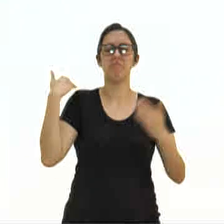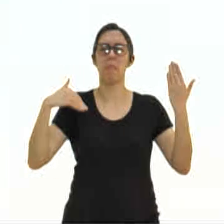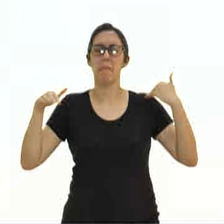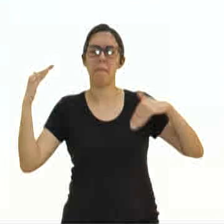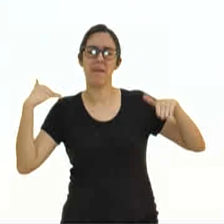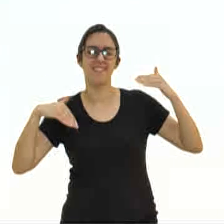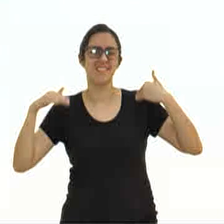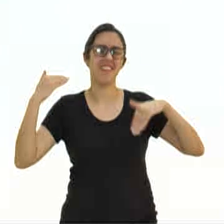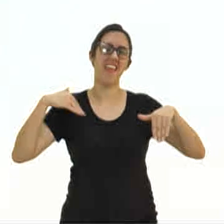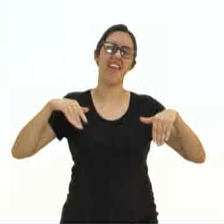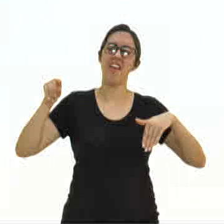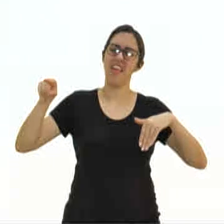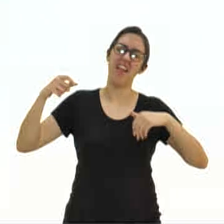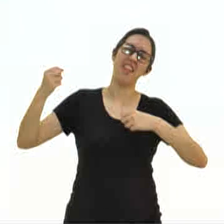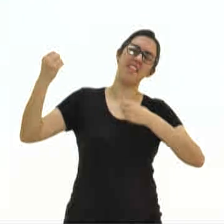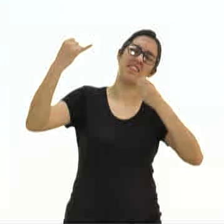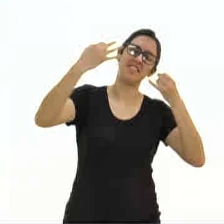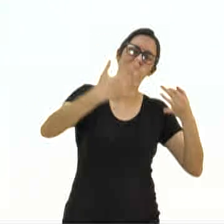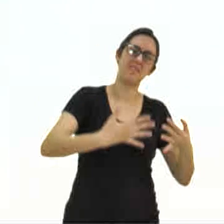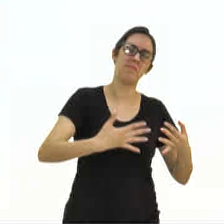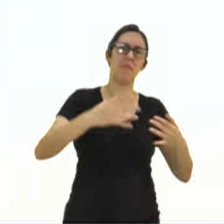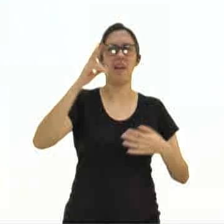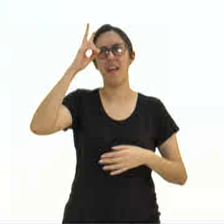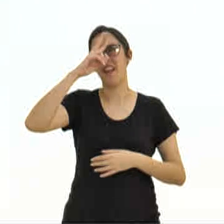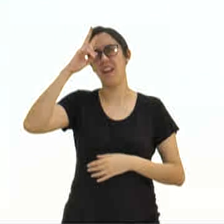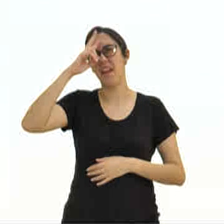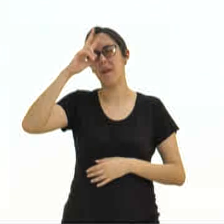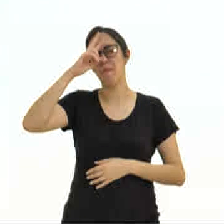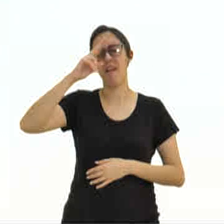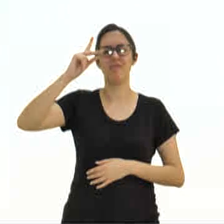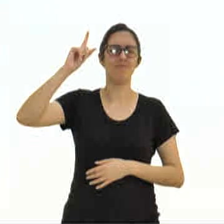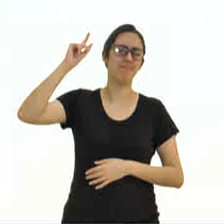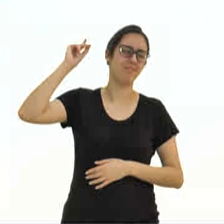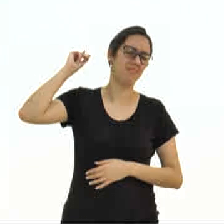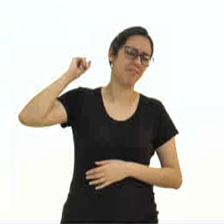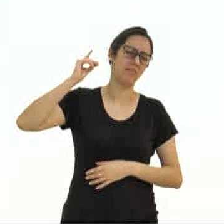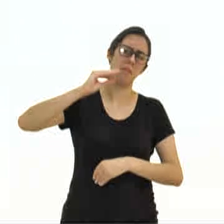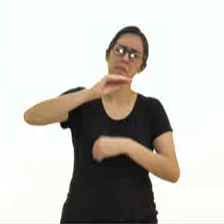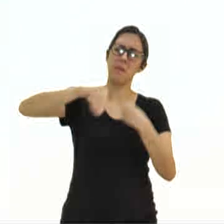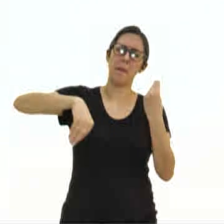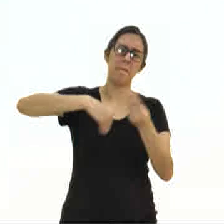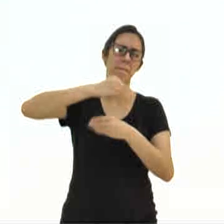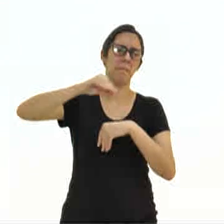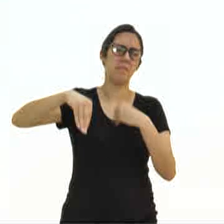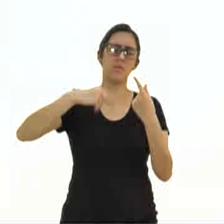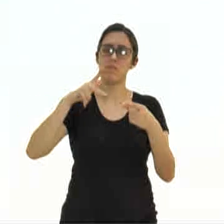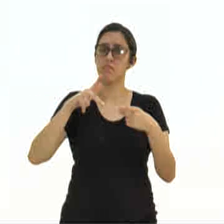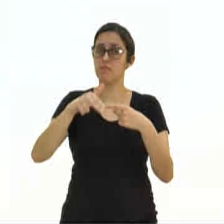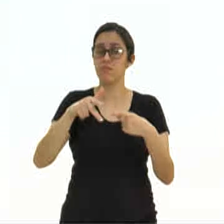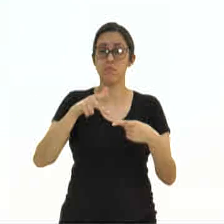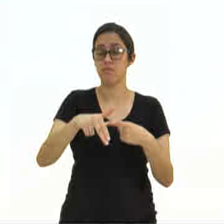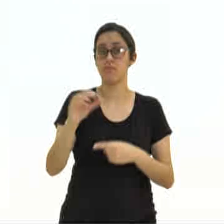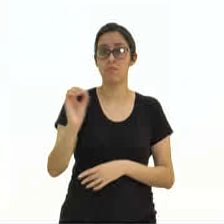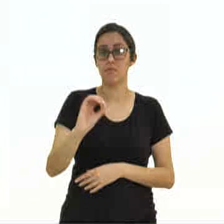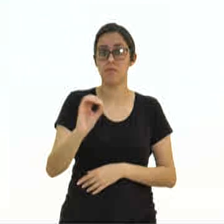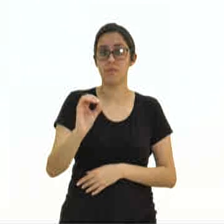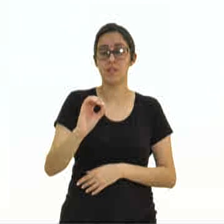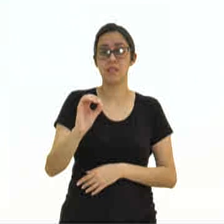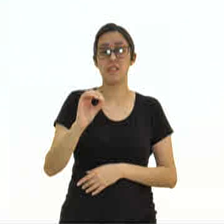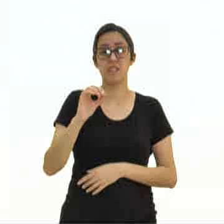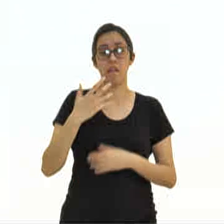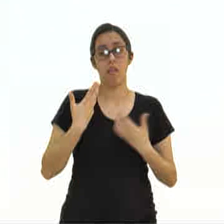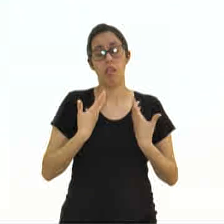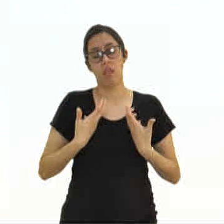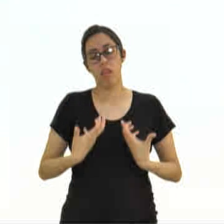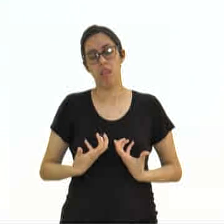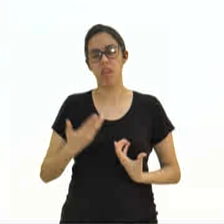passeio, reminiscências de Paquetá, lembranças, né? Tudo de mistura, quase sem interrupção, né? Quando cansou de falar do passado,